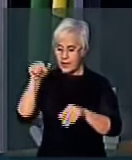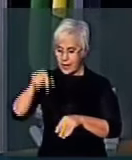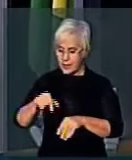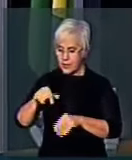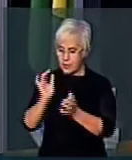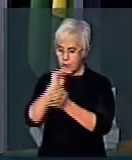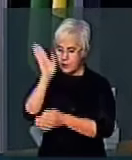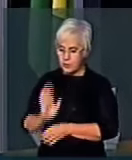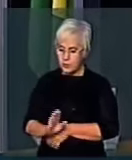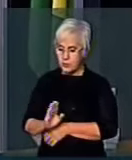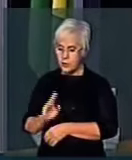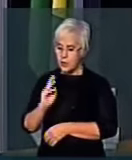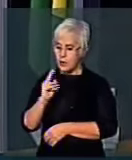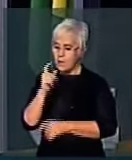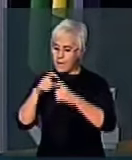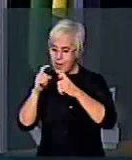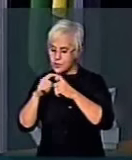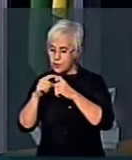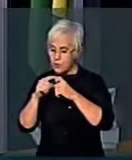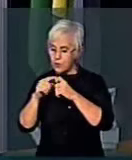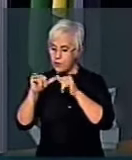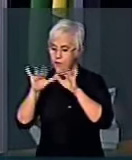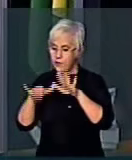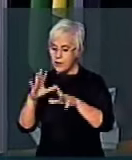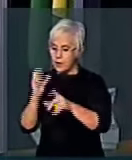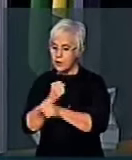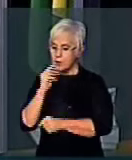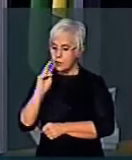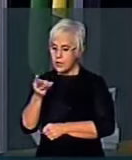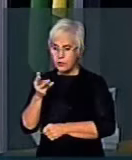um trabalho mais do que análise de escravidão. É um trabalho